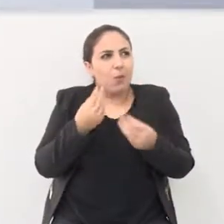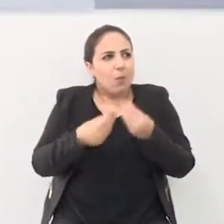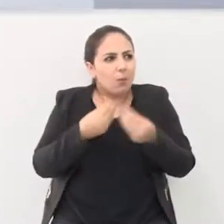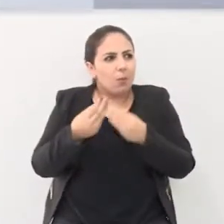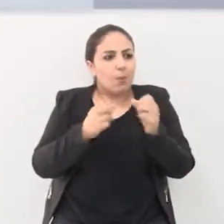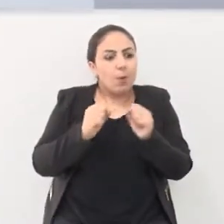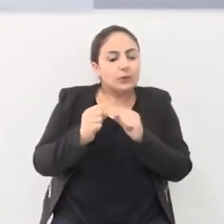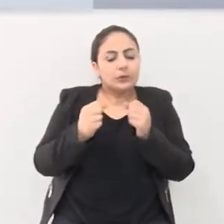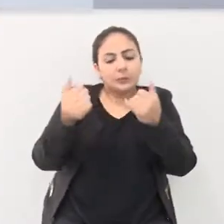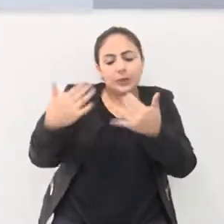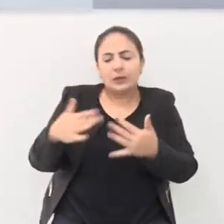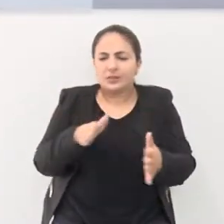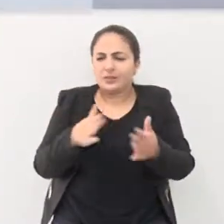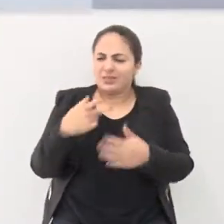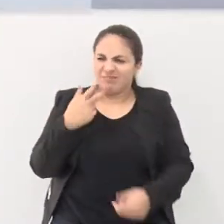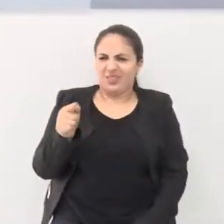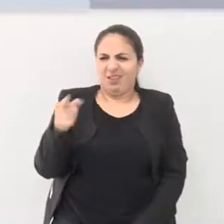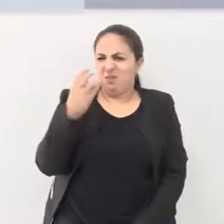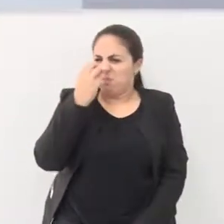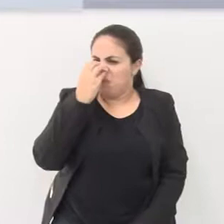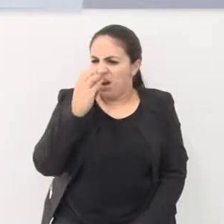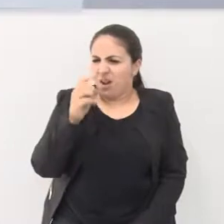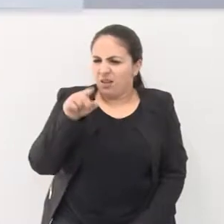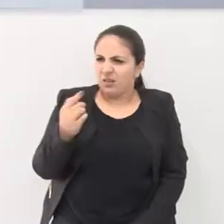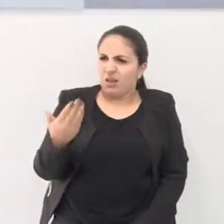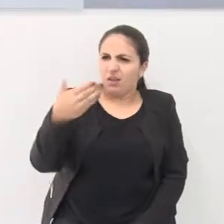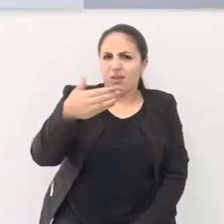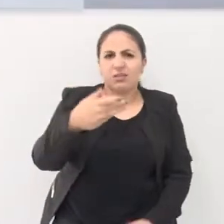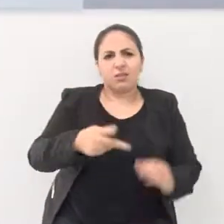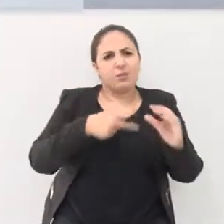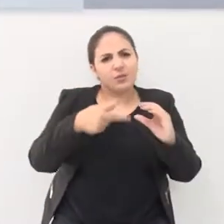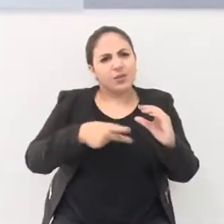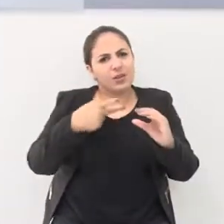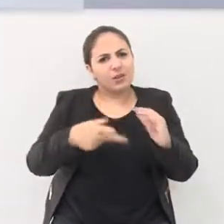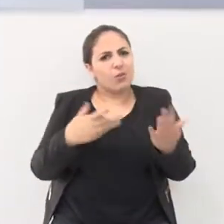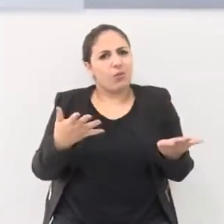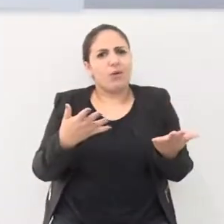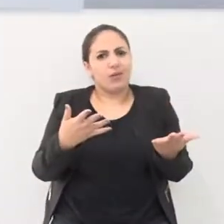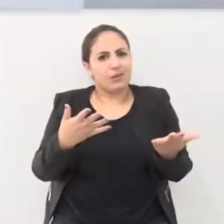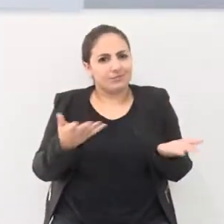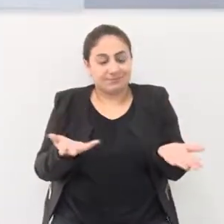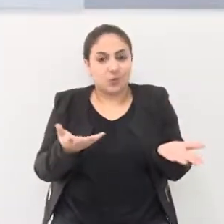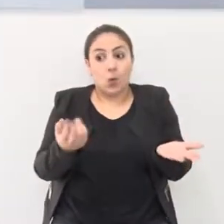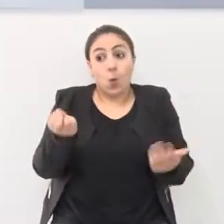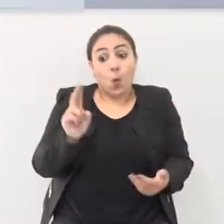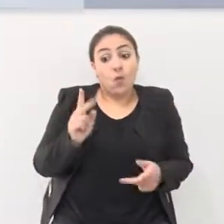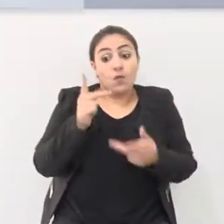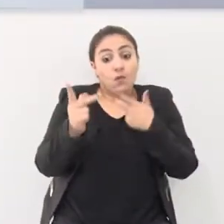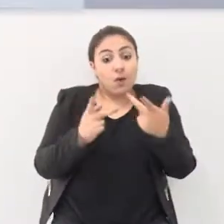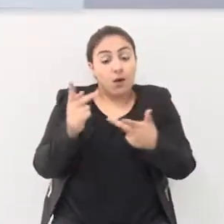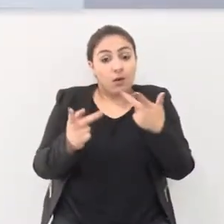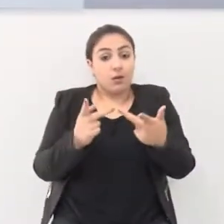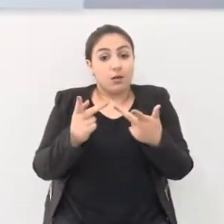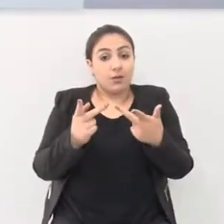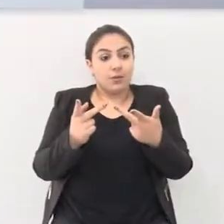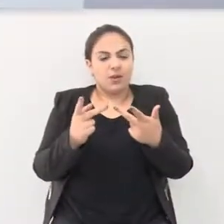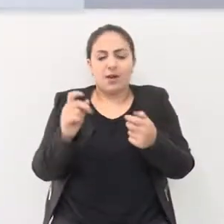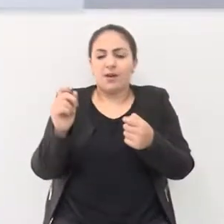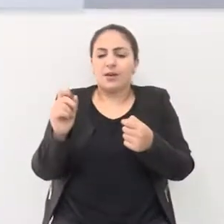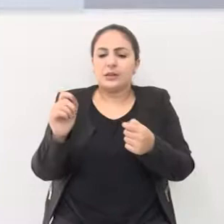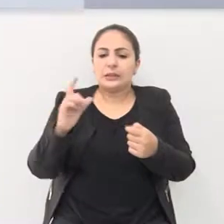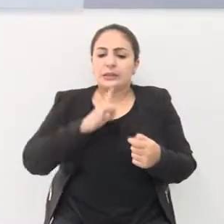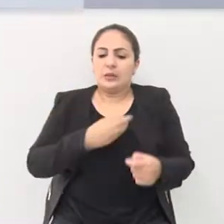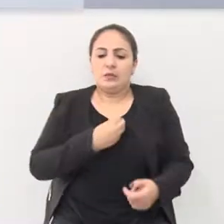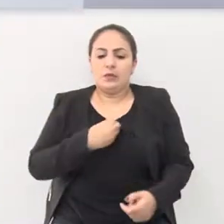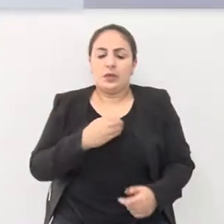sentido que onde é que já se viu um palhaço assumindo uma cadeira no Legislativo Municipal, ou então que a gente está aqui e